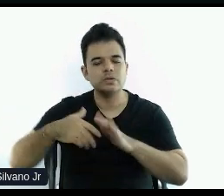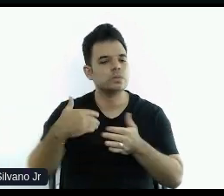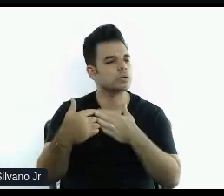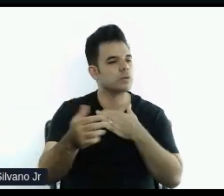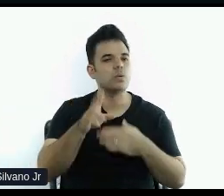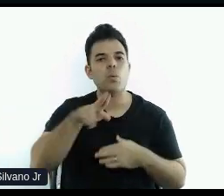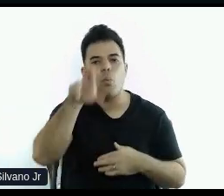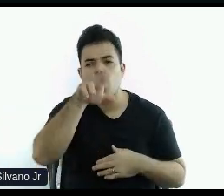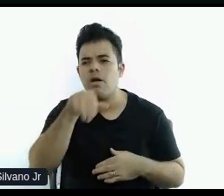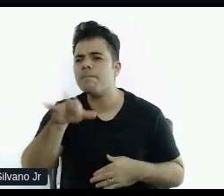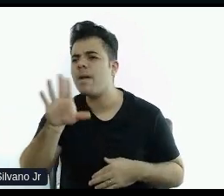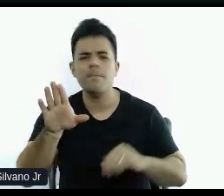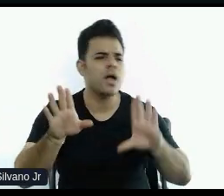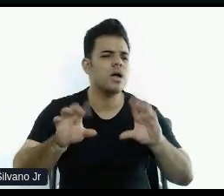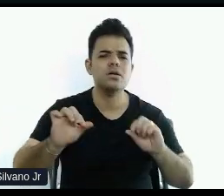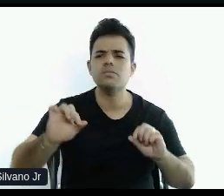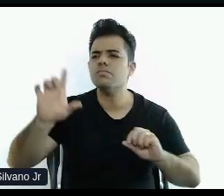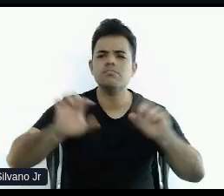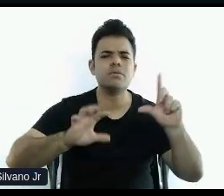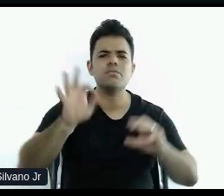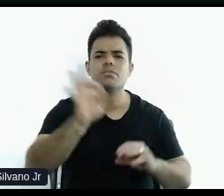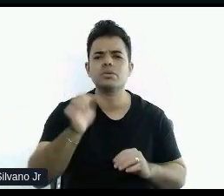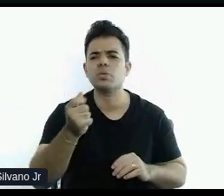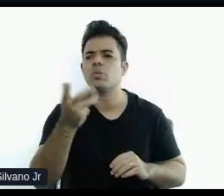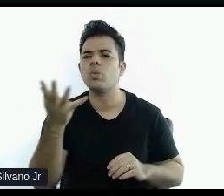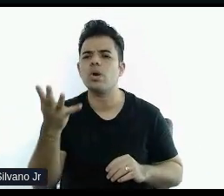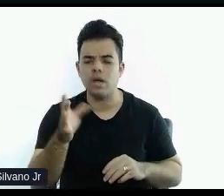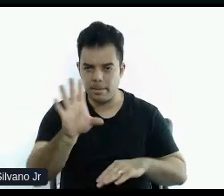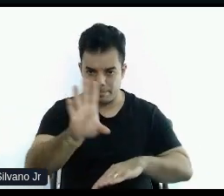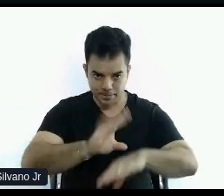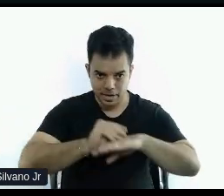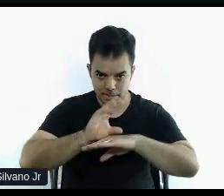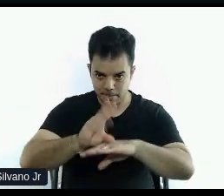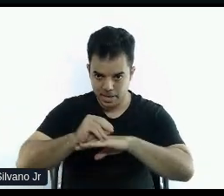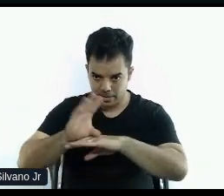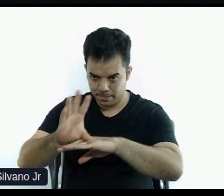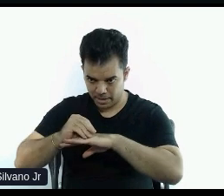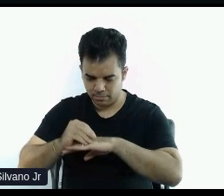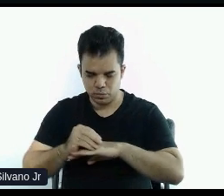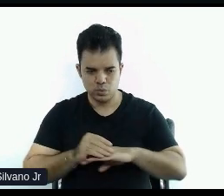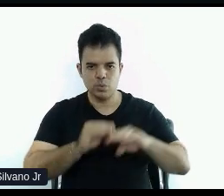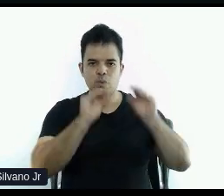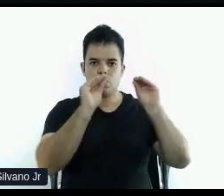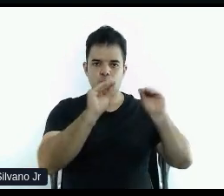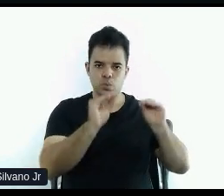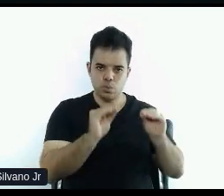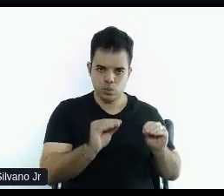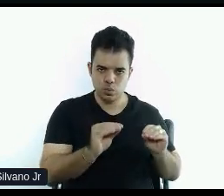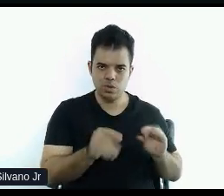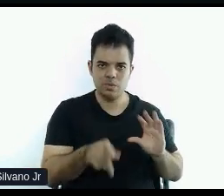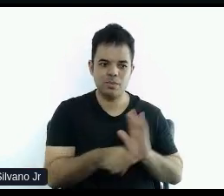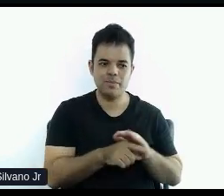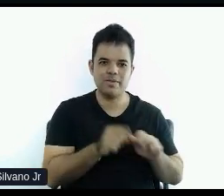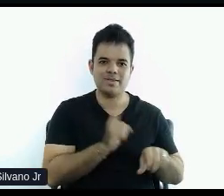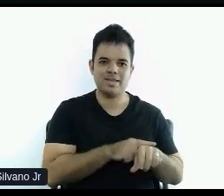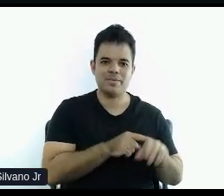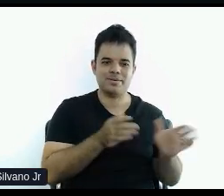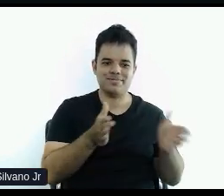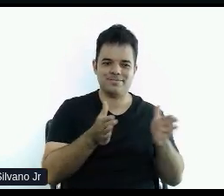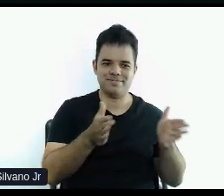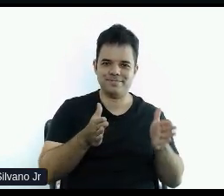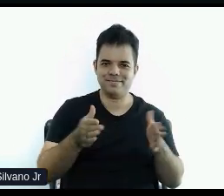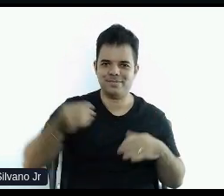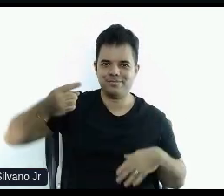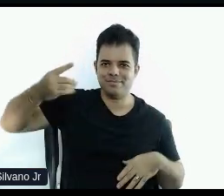usar esses insumos depois para outras definições, para as próximas etapas. Então, entender como as